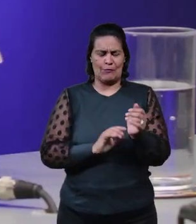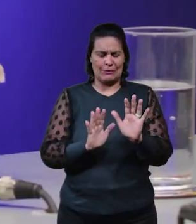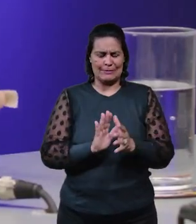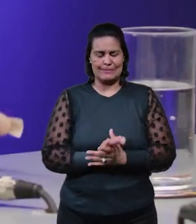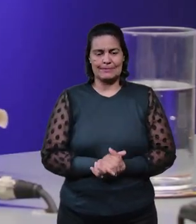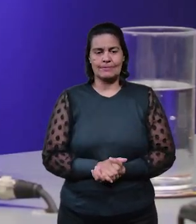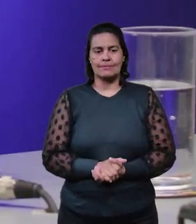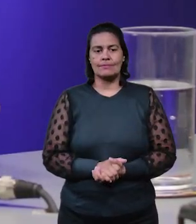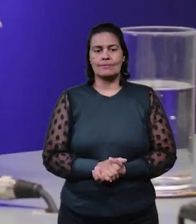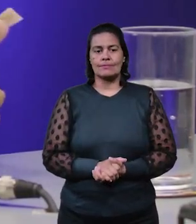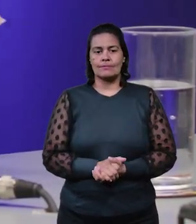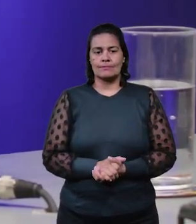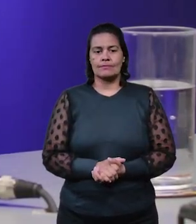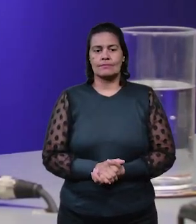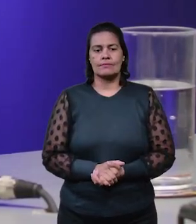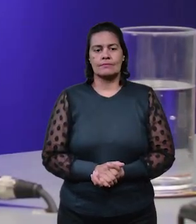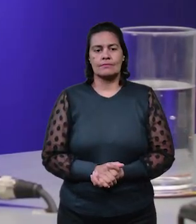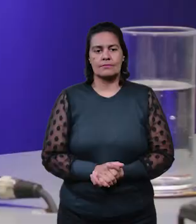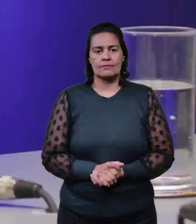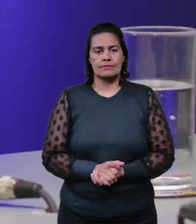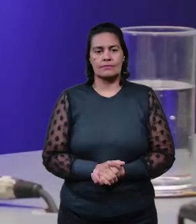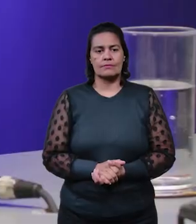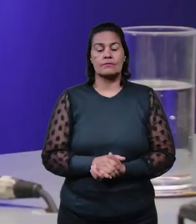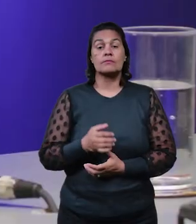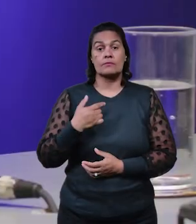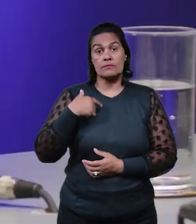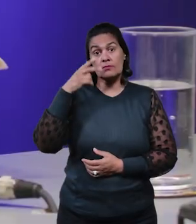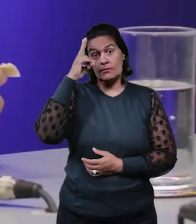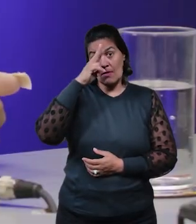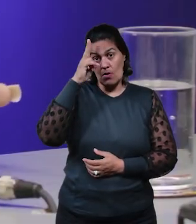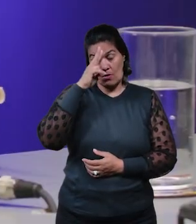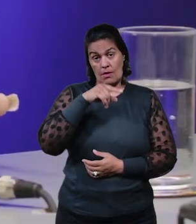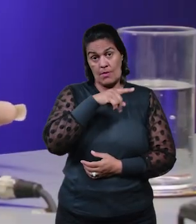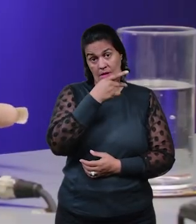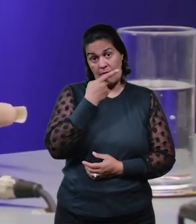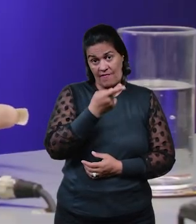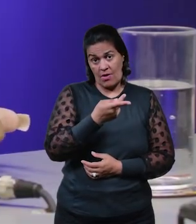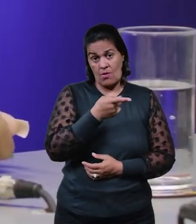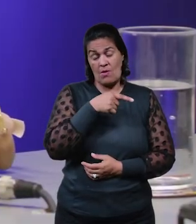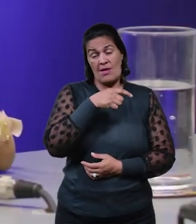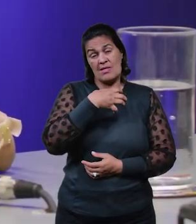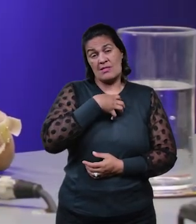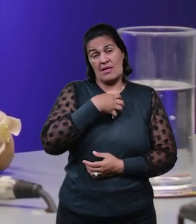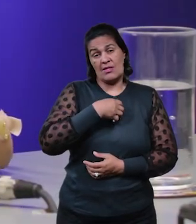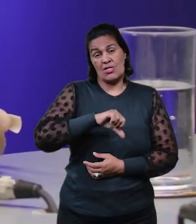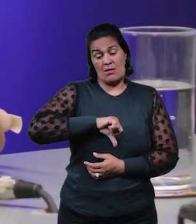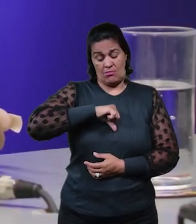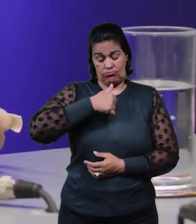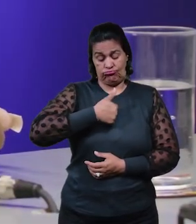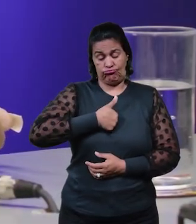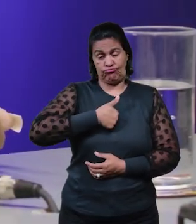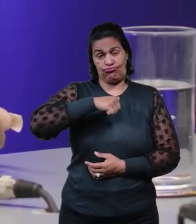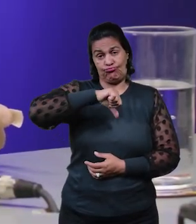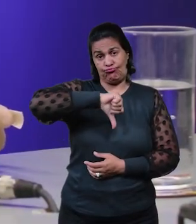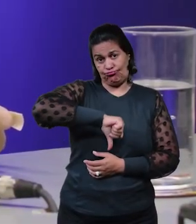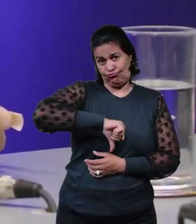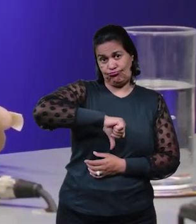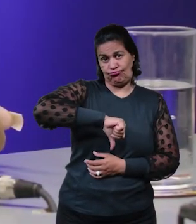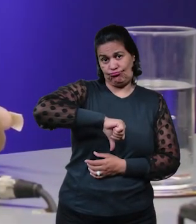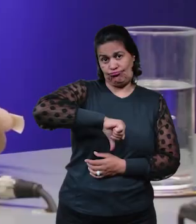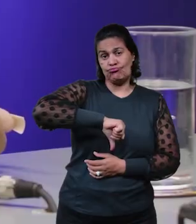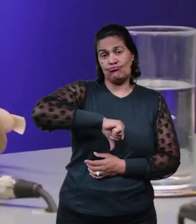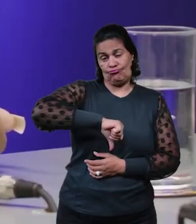aí precisar eu de um lembro que tempo. enquanto a gente conversava nessa primeira vez, ela me falou sobre o quanto ela não se achava bonita, o quanto ela não se achava